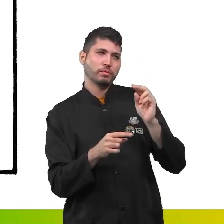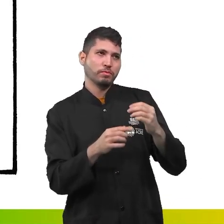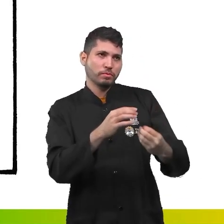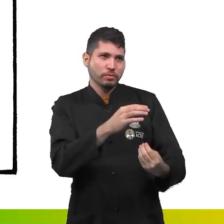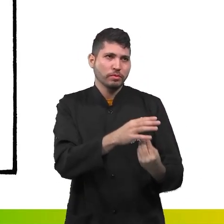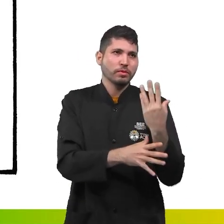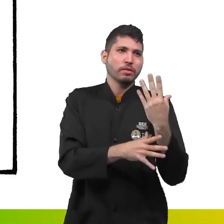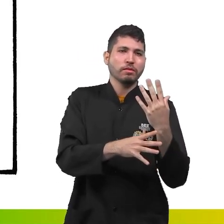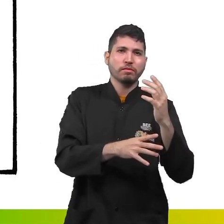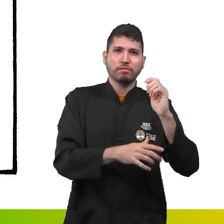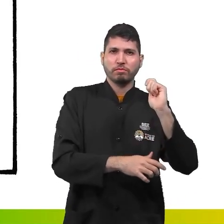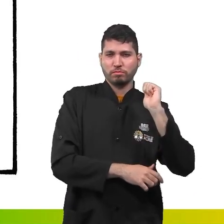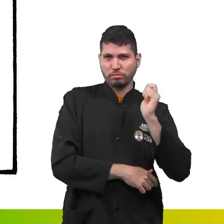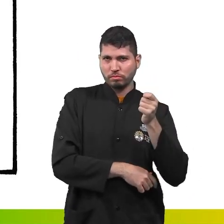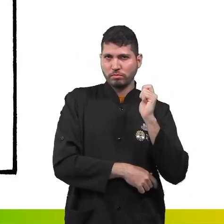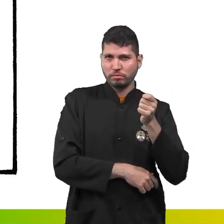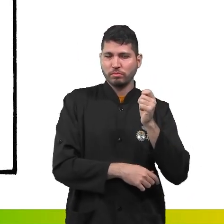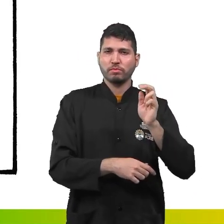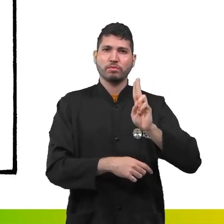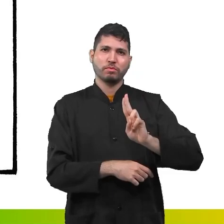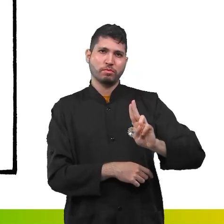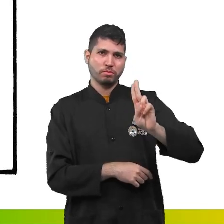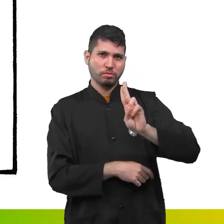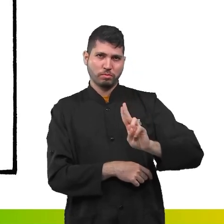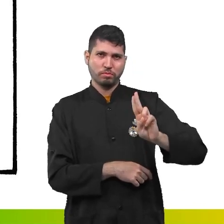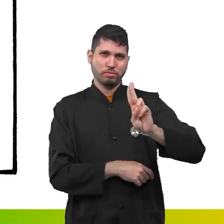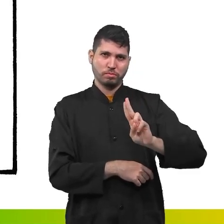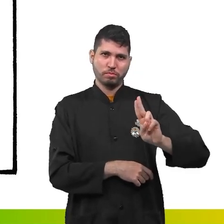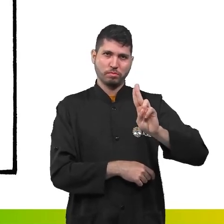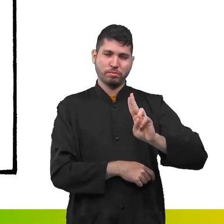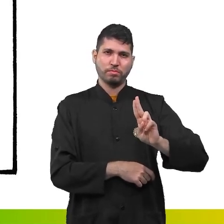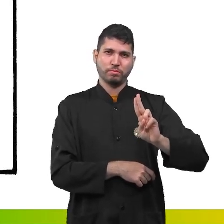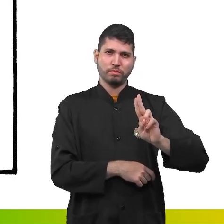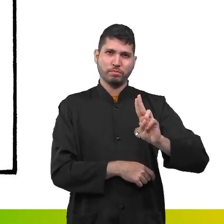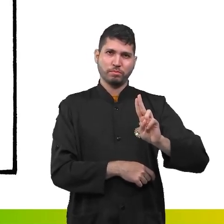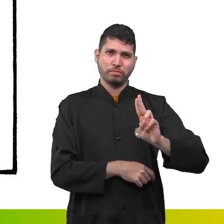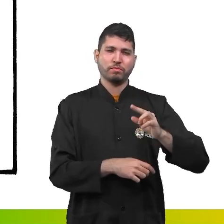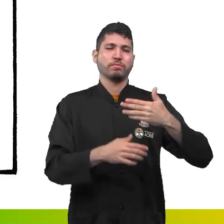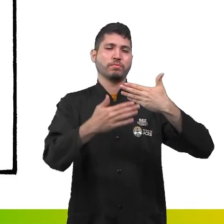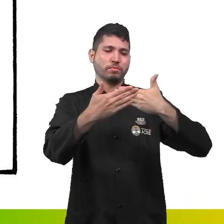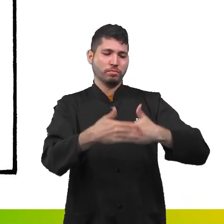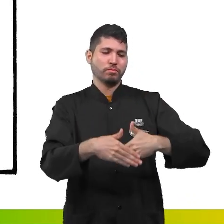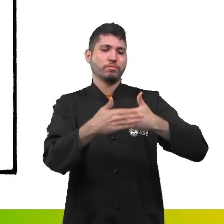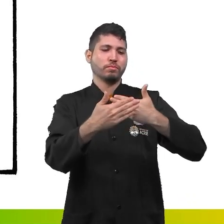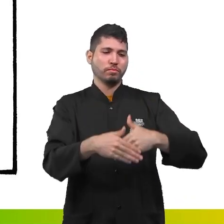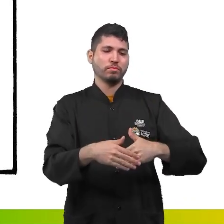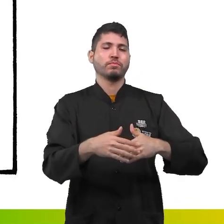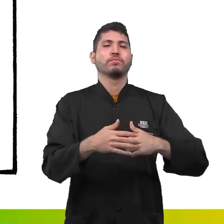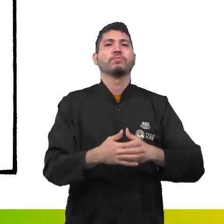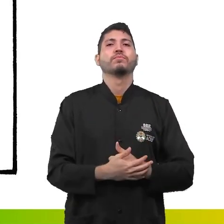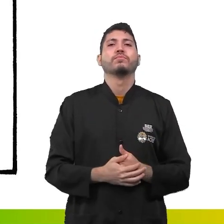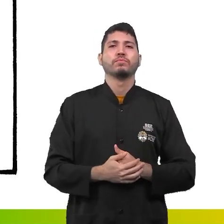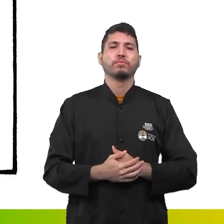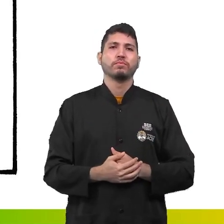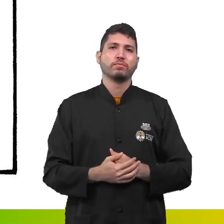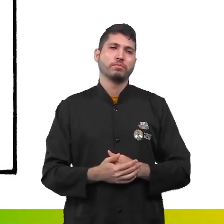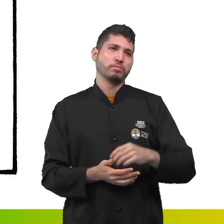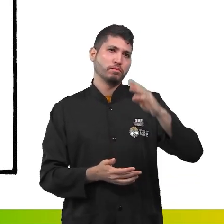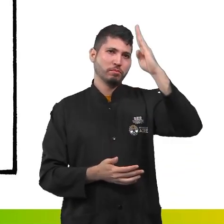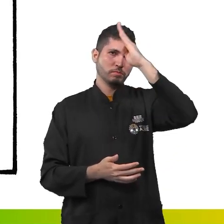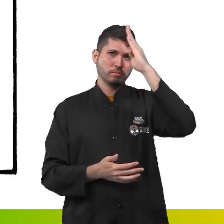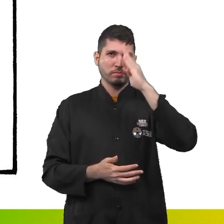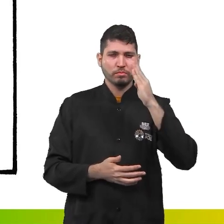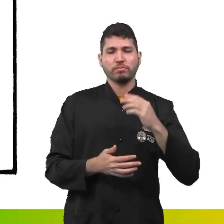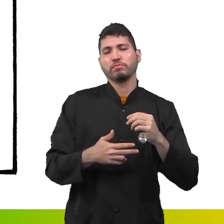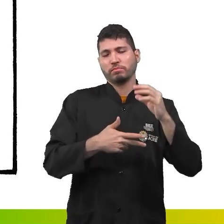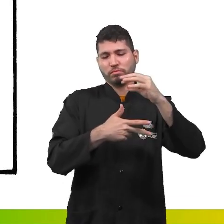¿ya? Y todavía se utilizan principalmente en las pruebas, en las evaluaciones externas, en el Brasil, como